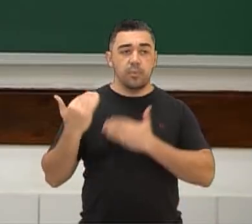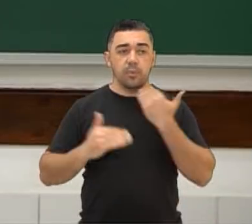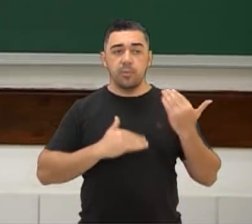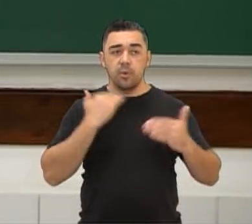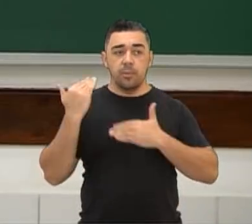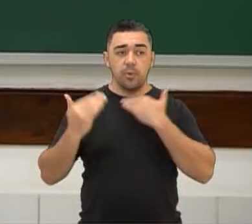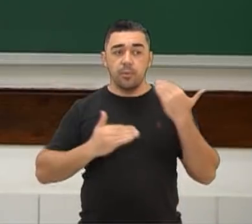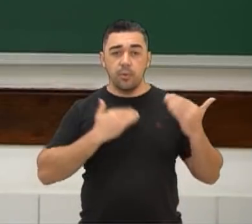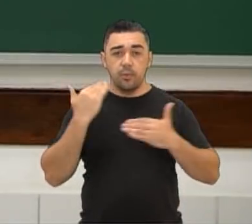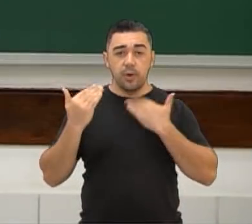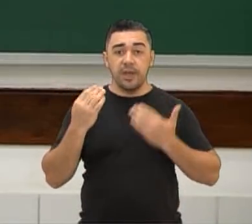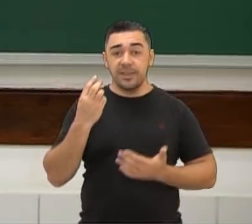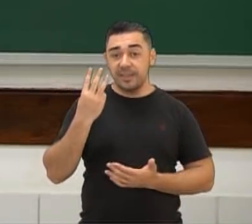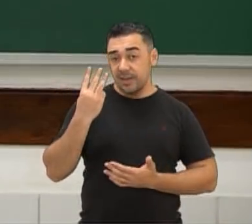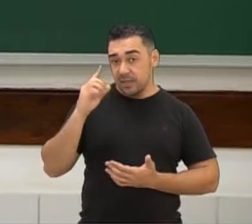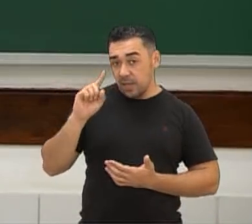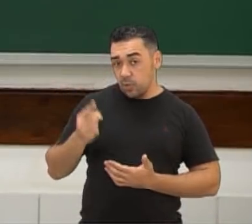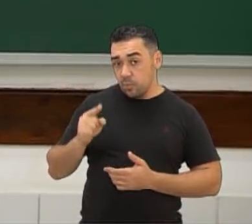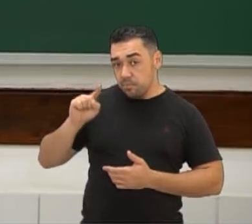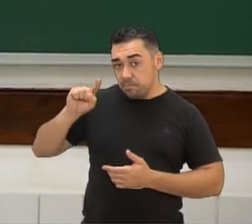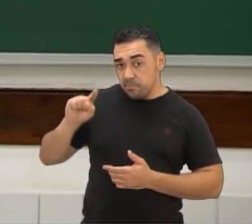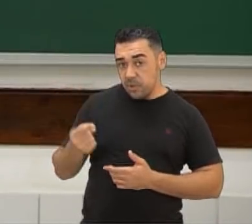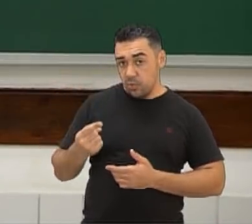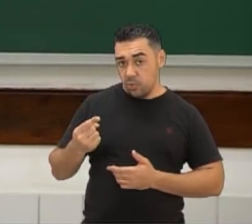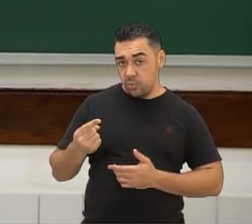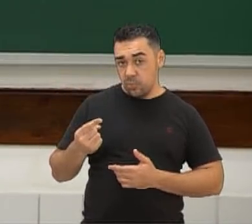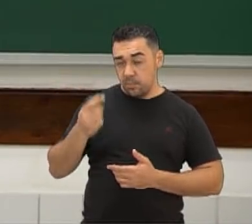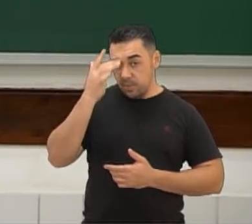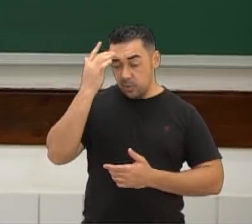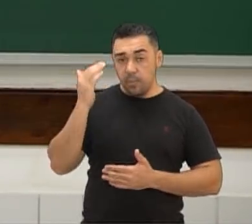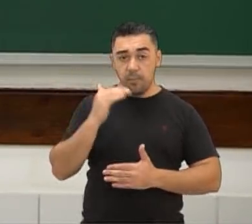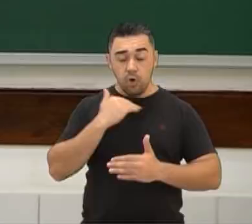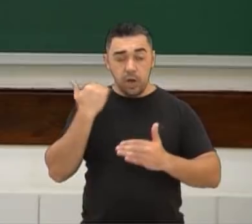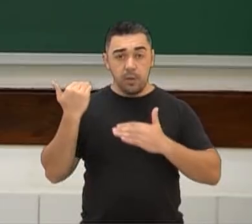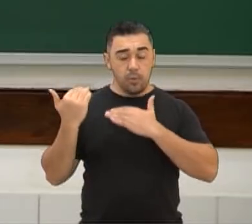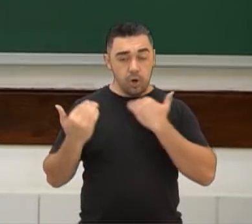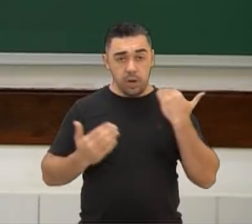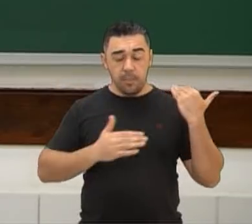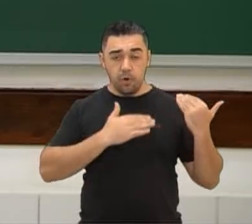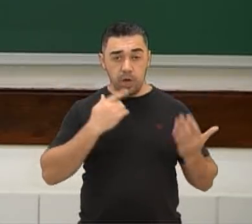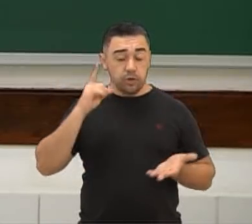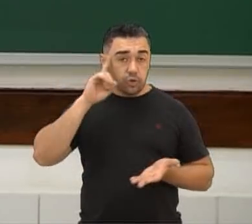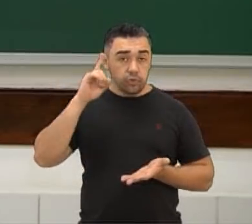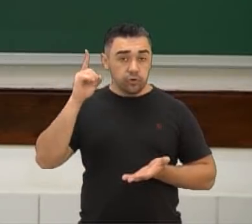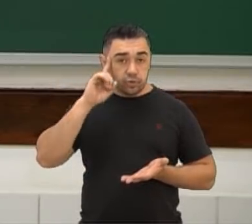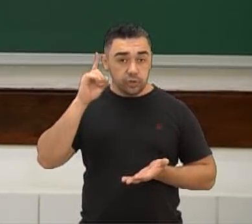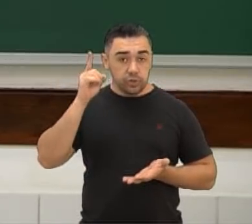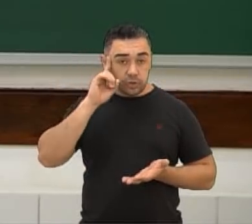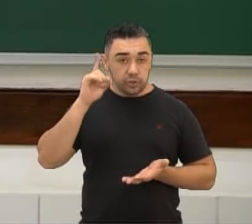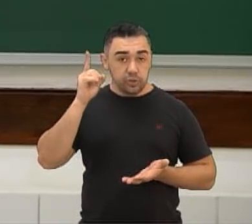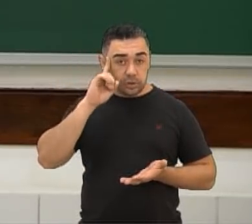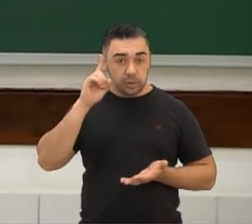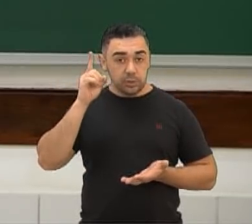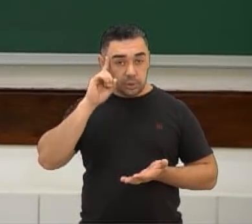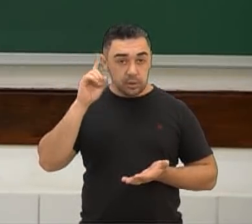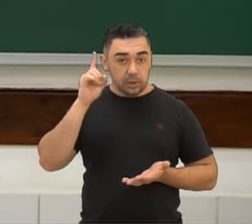31.920 mortos por dia. Durante os 2.193 dias de guerra, é como se morressem